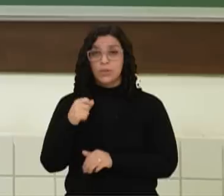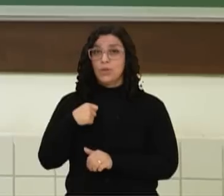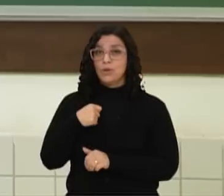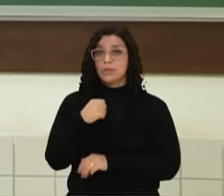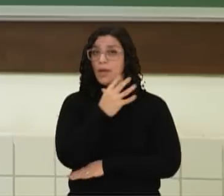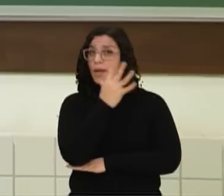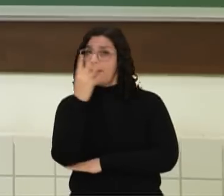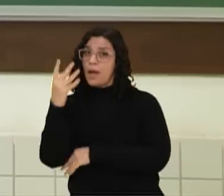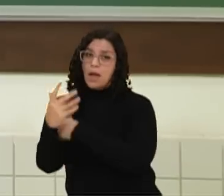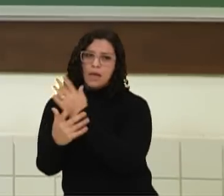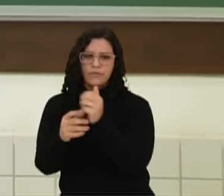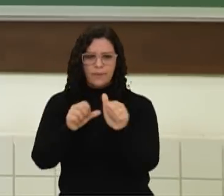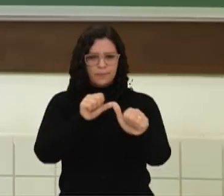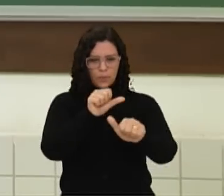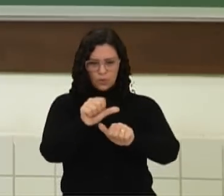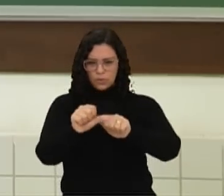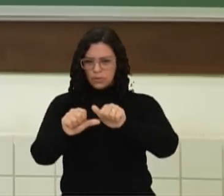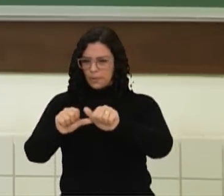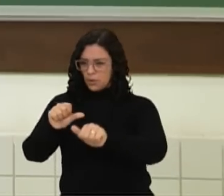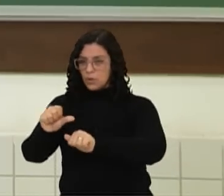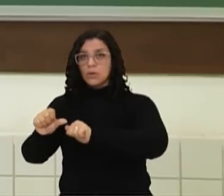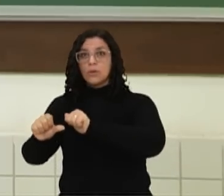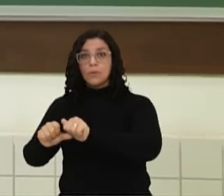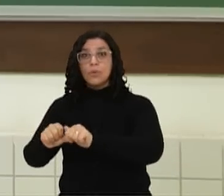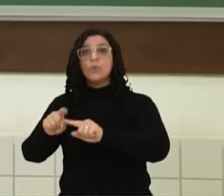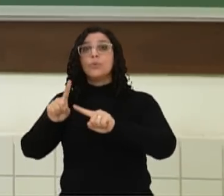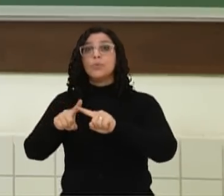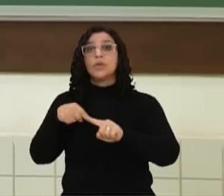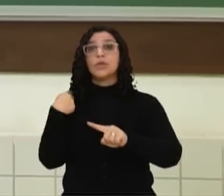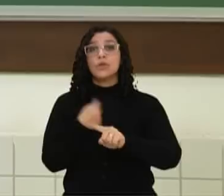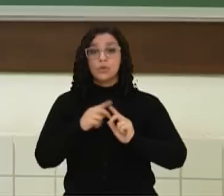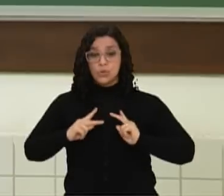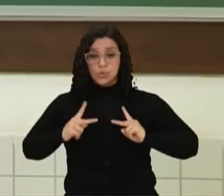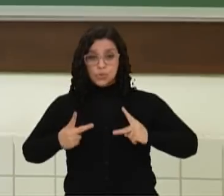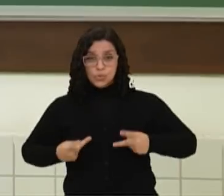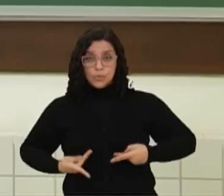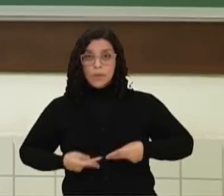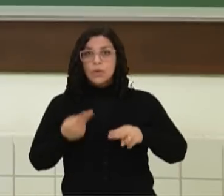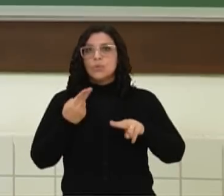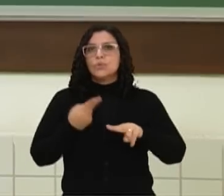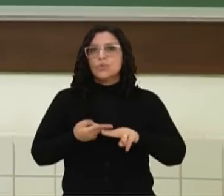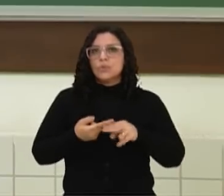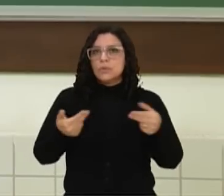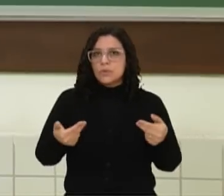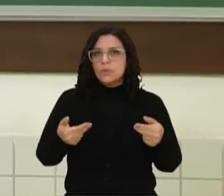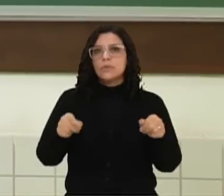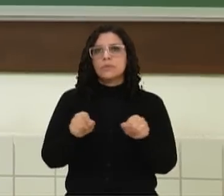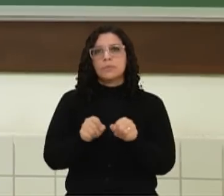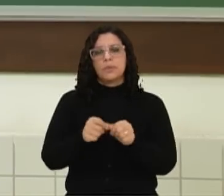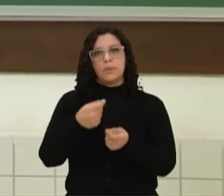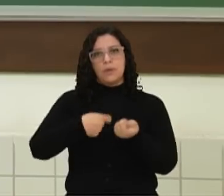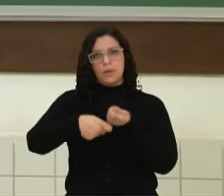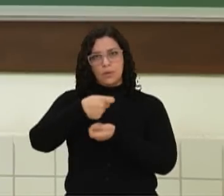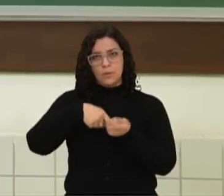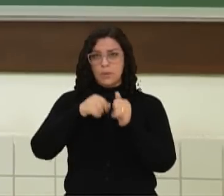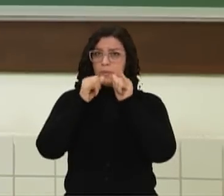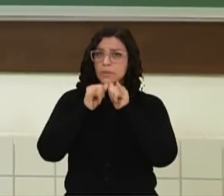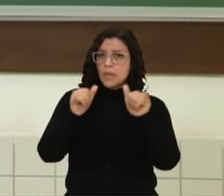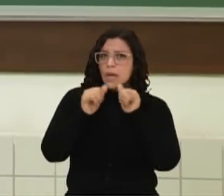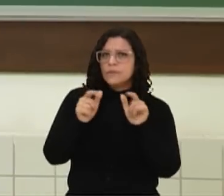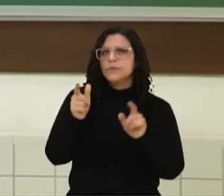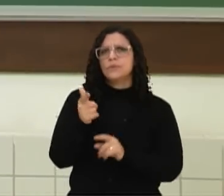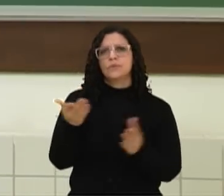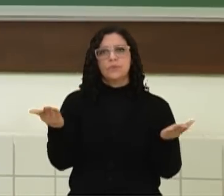na paisagem brasileira a partir das atividades humanas, certo? Mas antes disso, ali vamos aos recadinhos